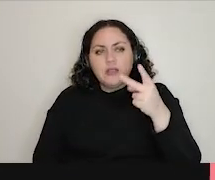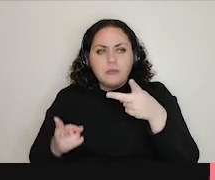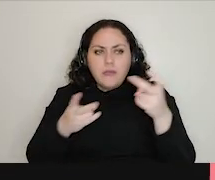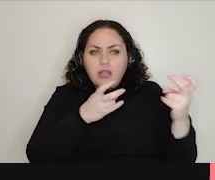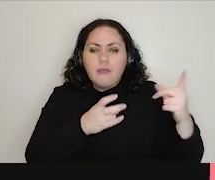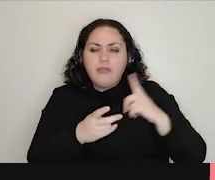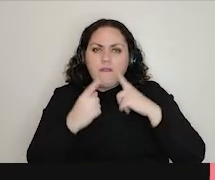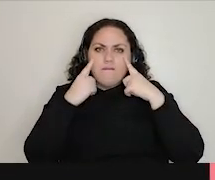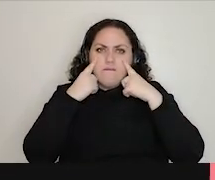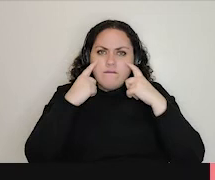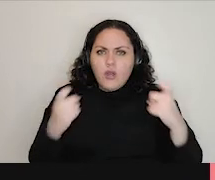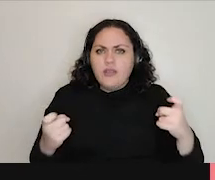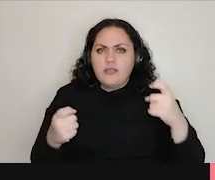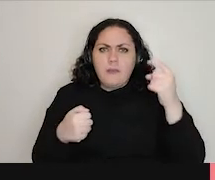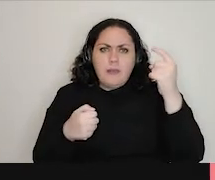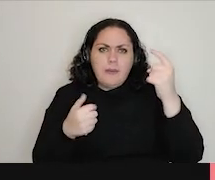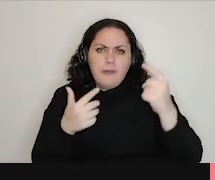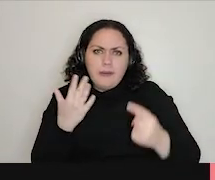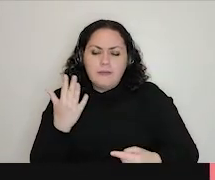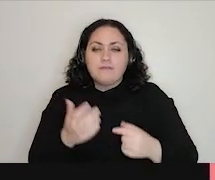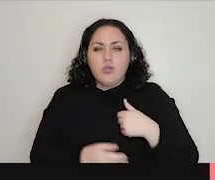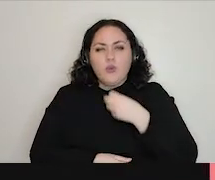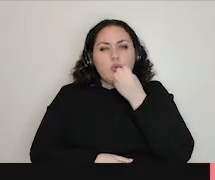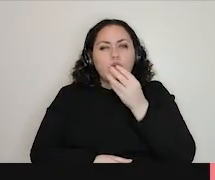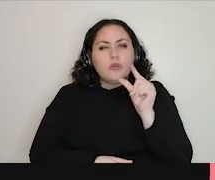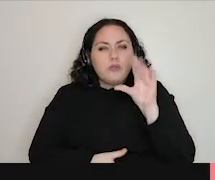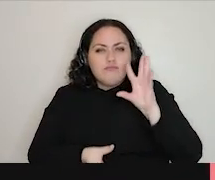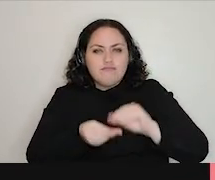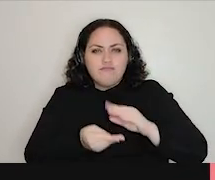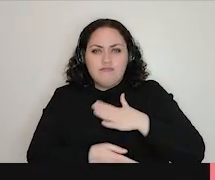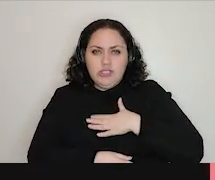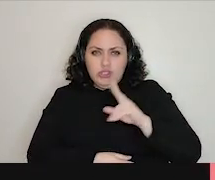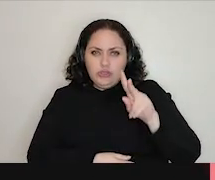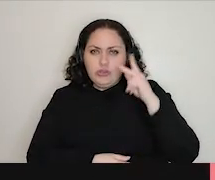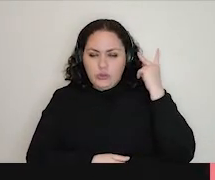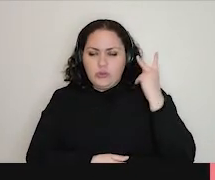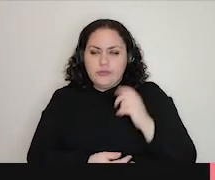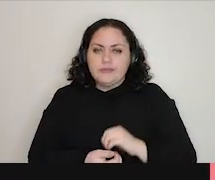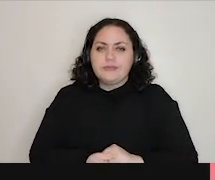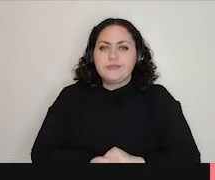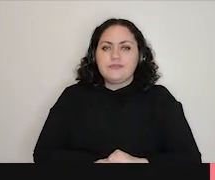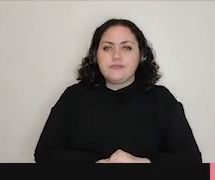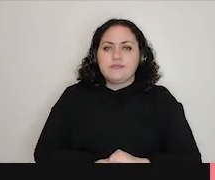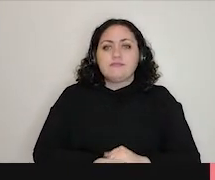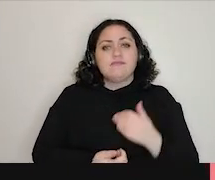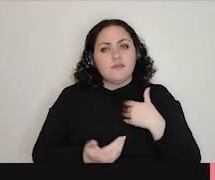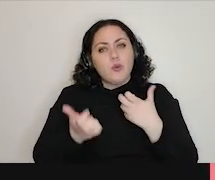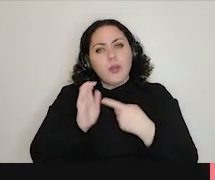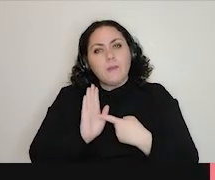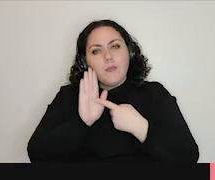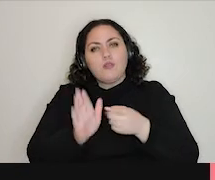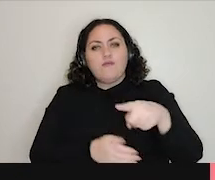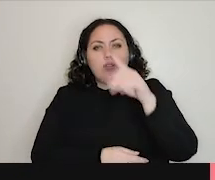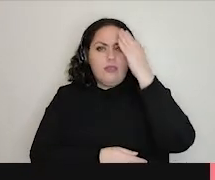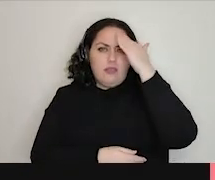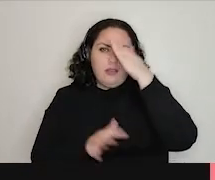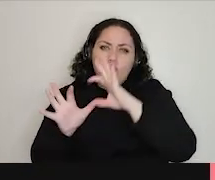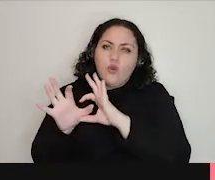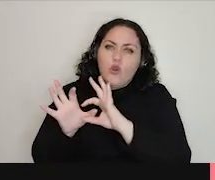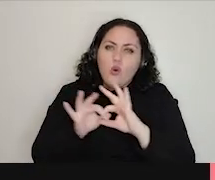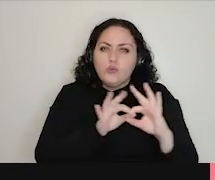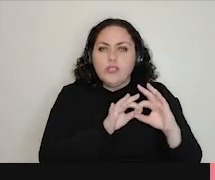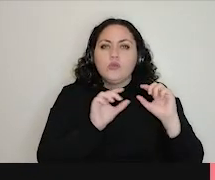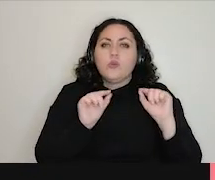violências. Né? Eu vou falar um pouquinho da minha história nesse sentido, porque eu quero contextualizar bem para vocês entenderem a importância